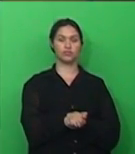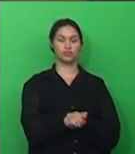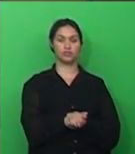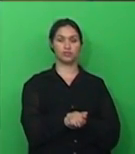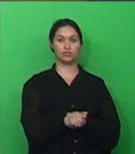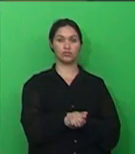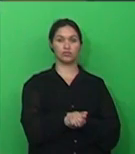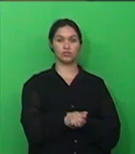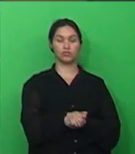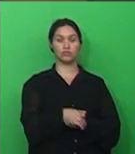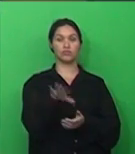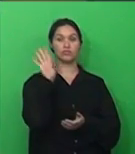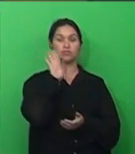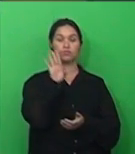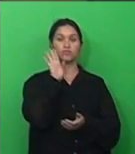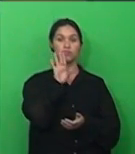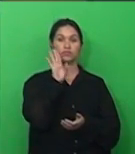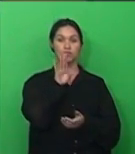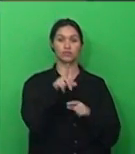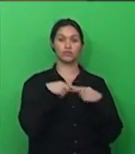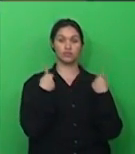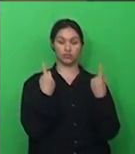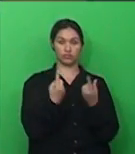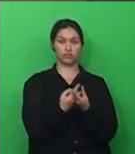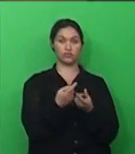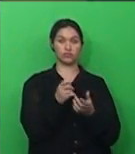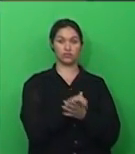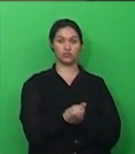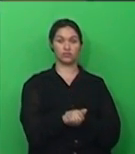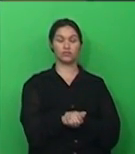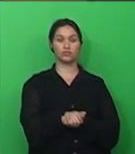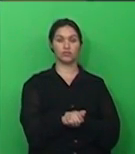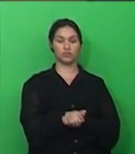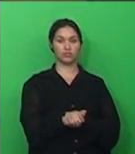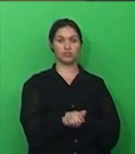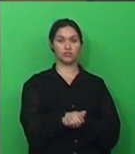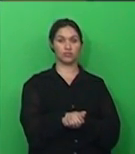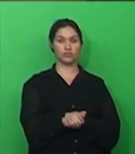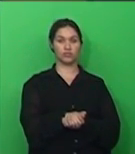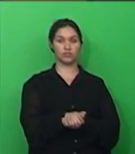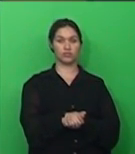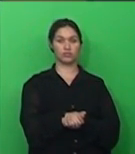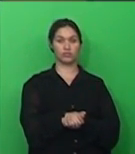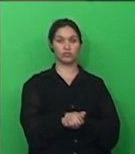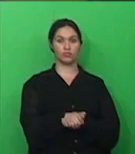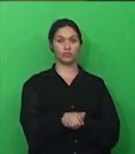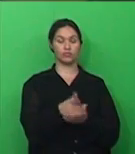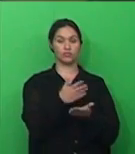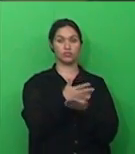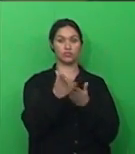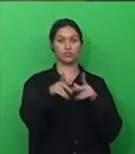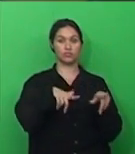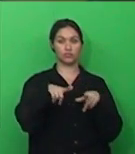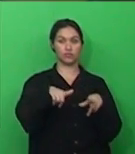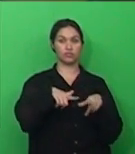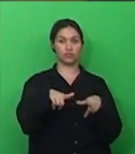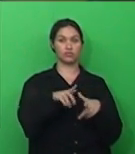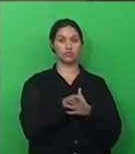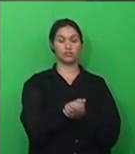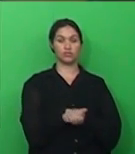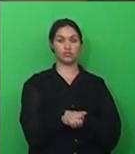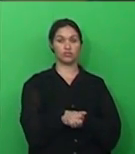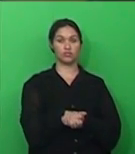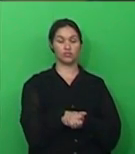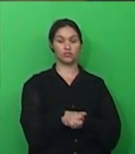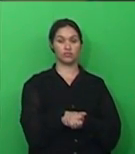na nossa região. Isso é muito legal, né, para nós também. Eu acho que manter começar um trabalho tão árduo que é a sobrevivência